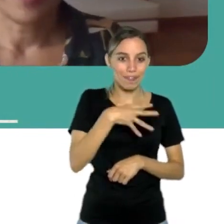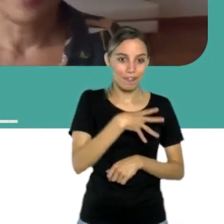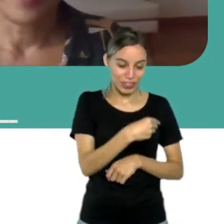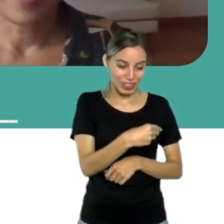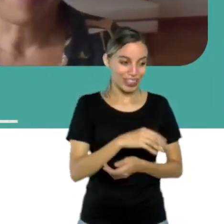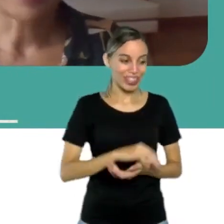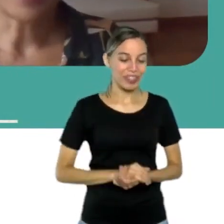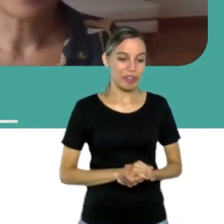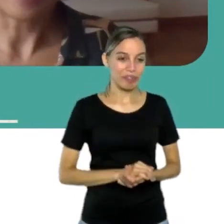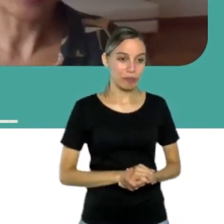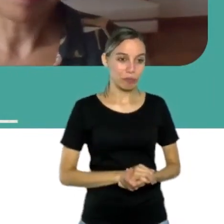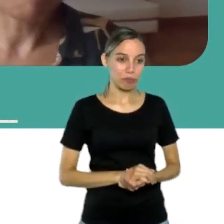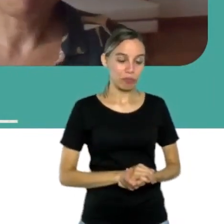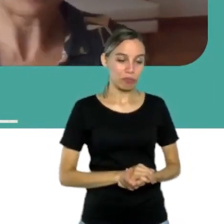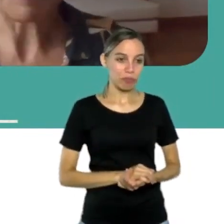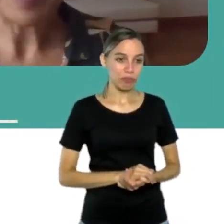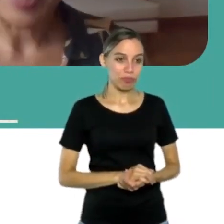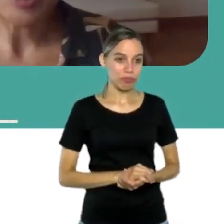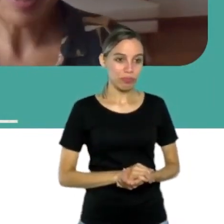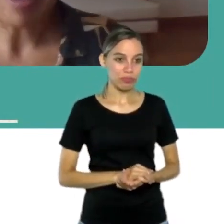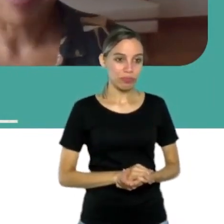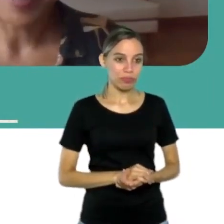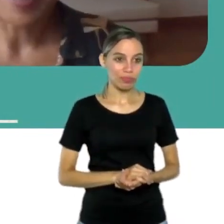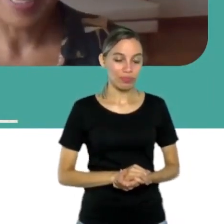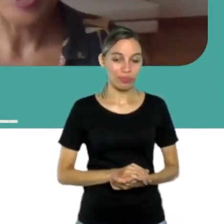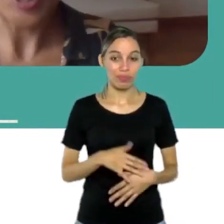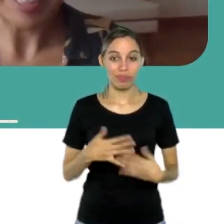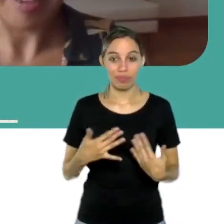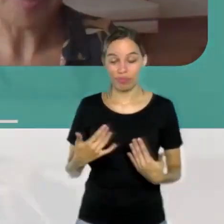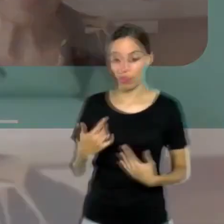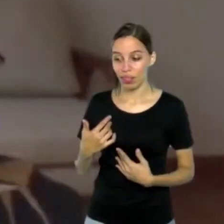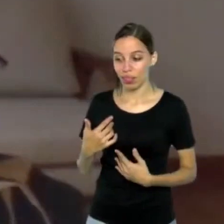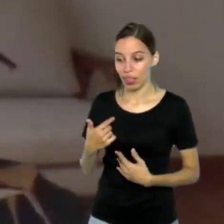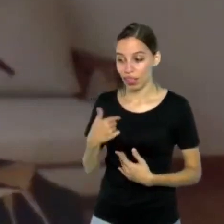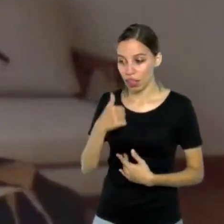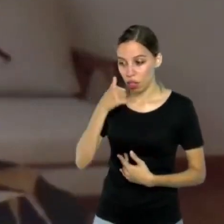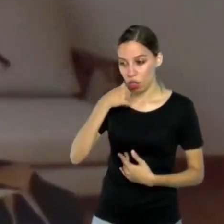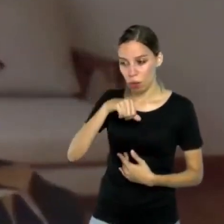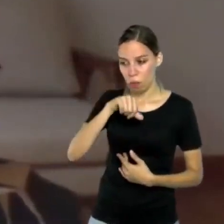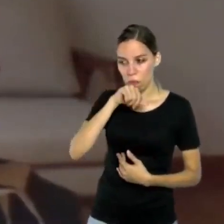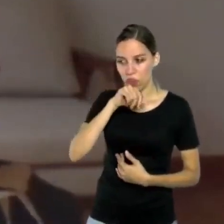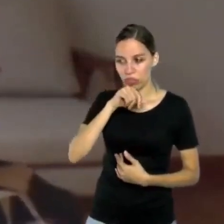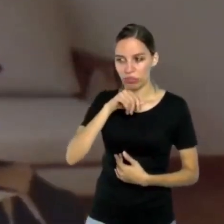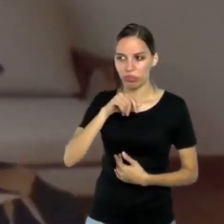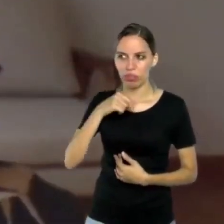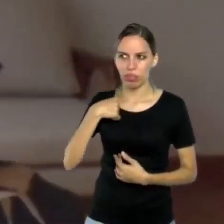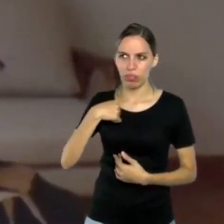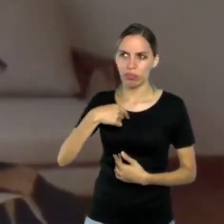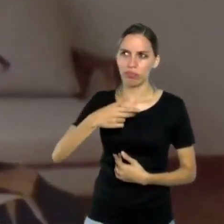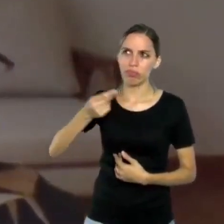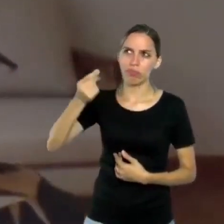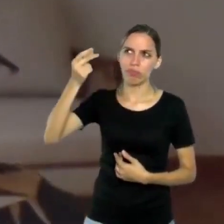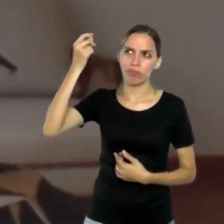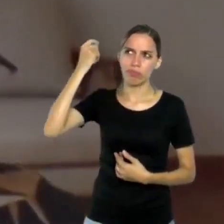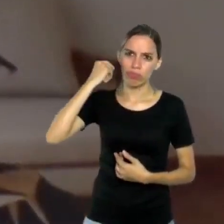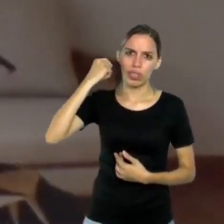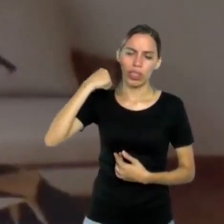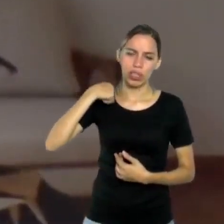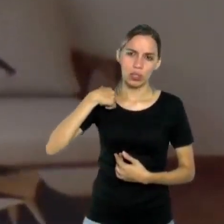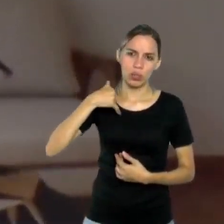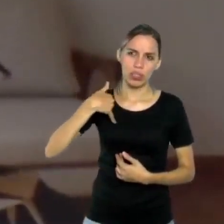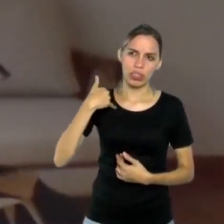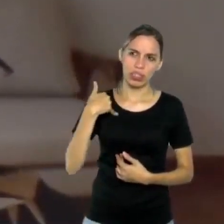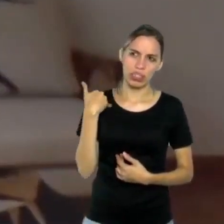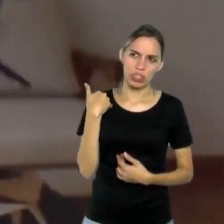Acho que a maternidade está presente na minha vida desde que eu me entendo adulta, né? Eu tive a Maria Luísa